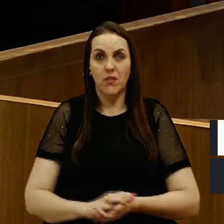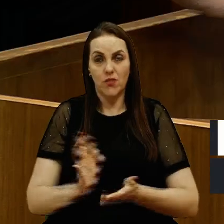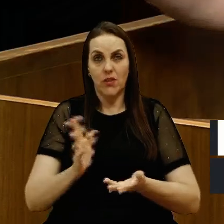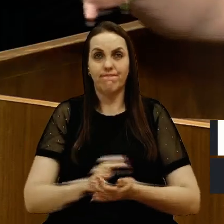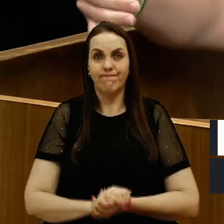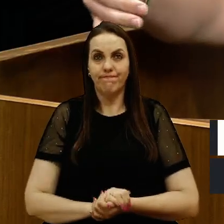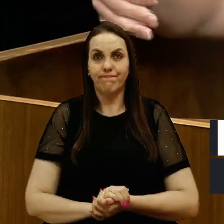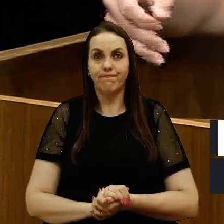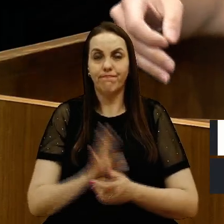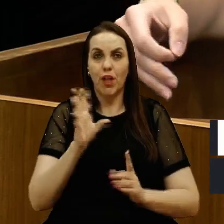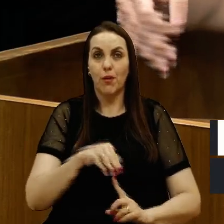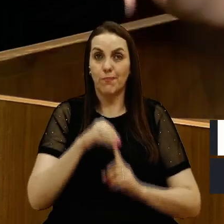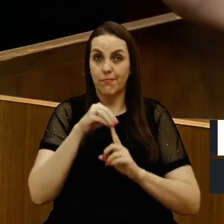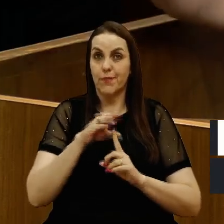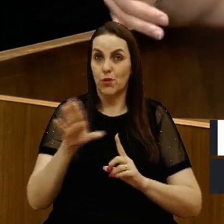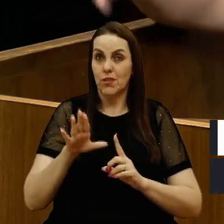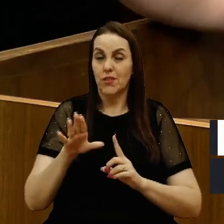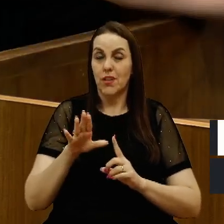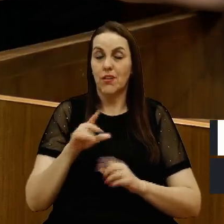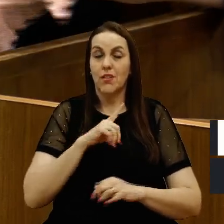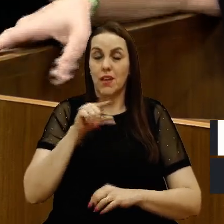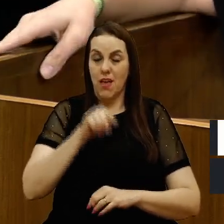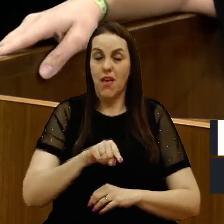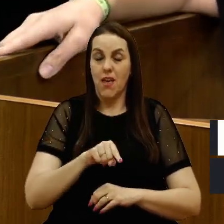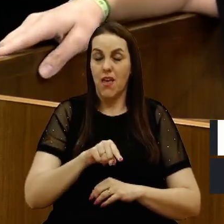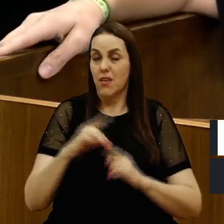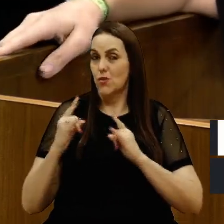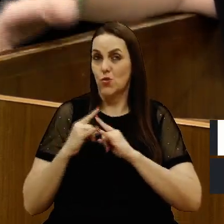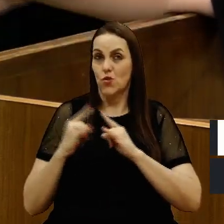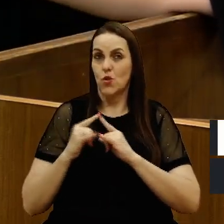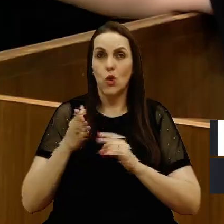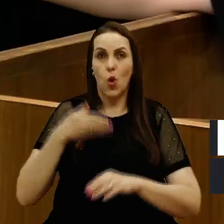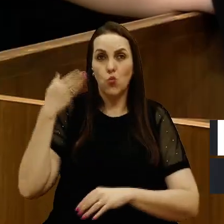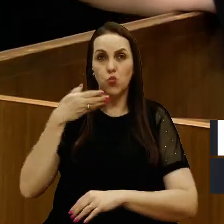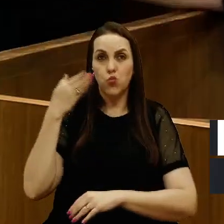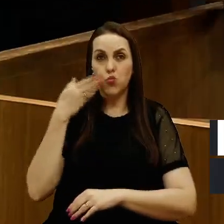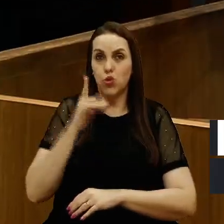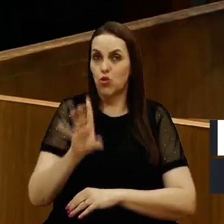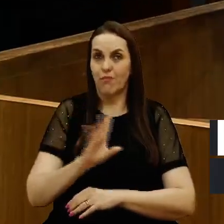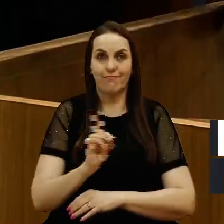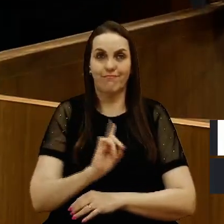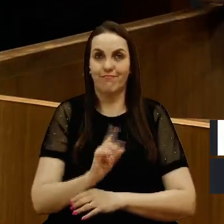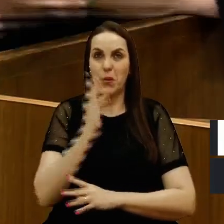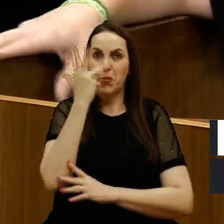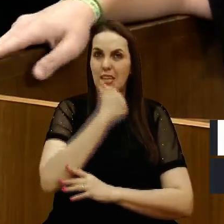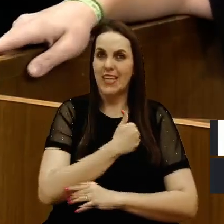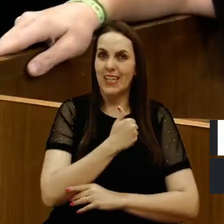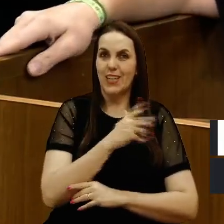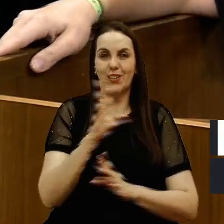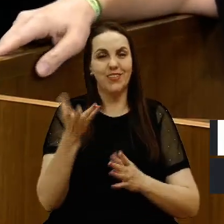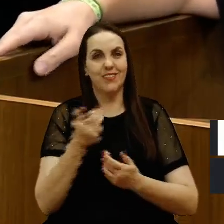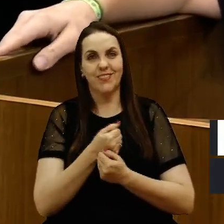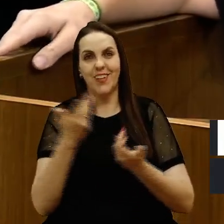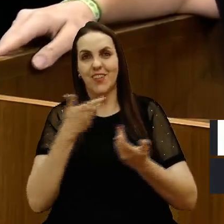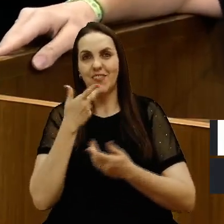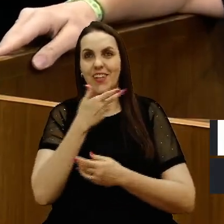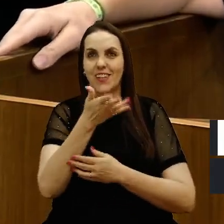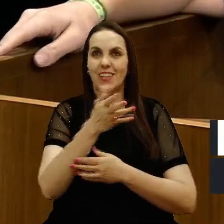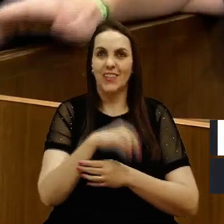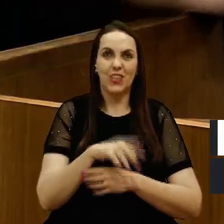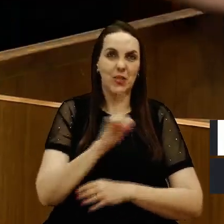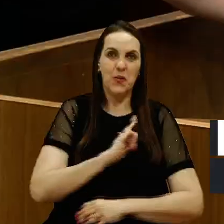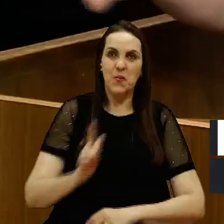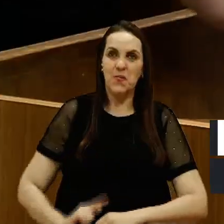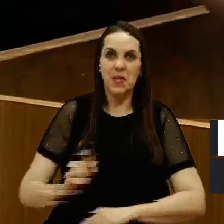A priorização das instituições, elas não podem ser só no discurso. Então, muito bonito, tem um monte de gente ligada às corporações desse governo